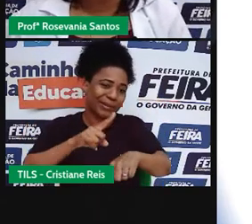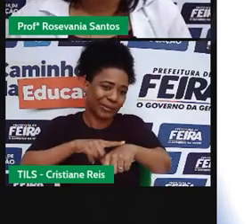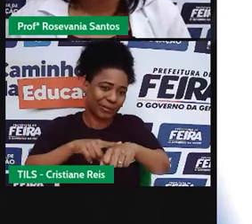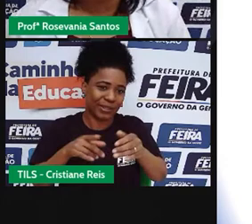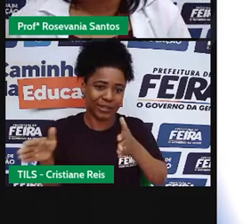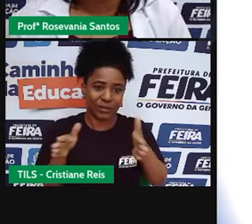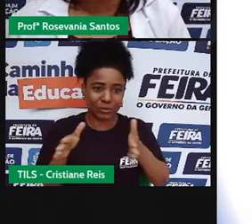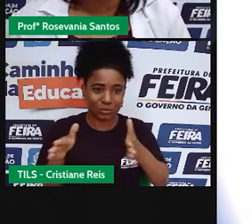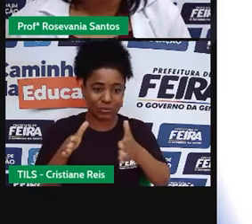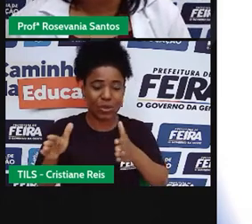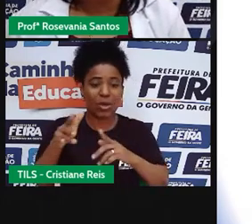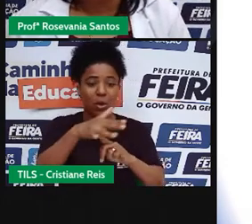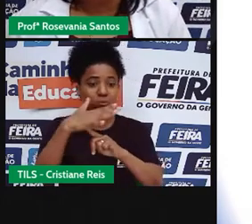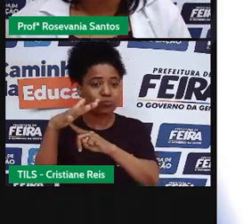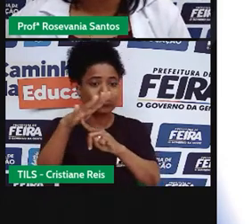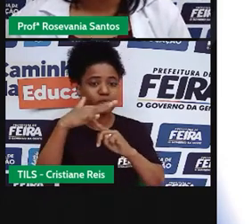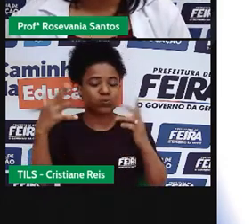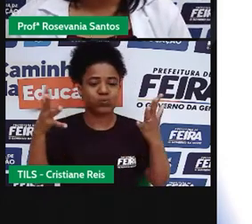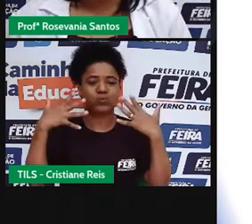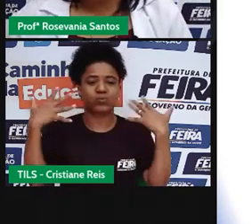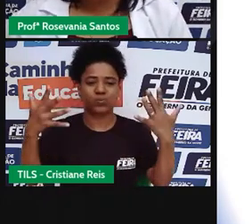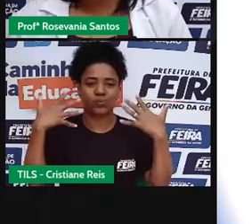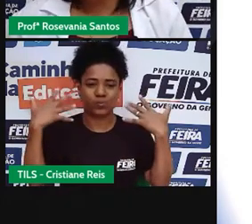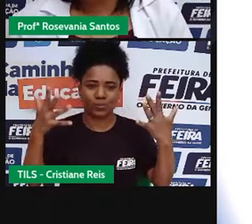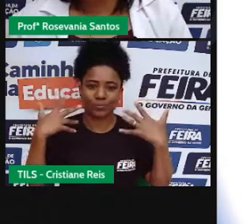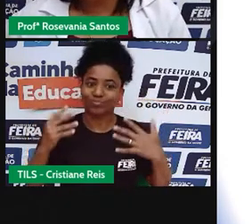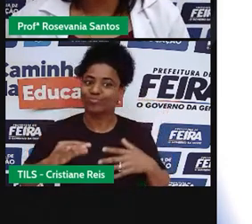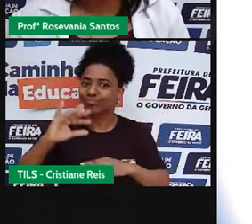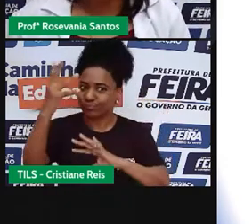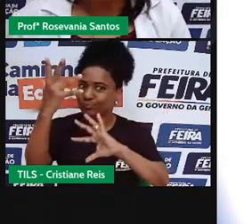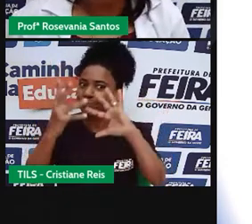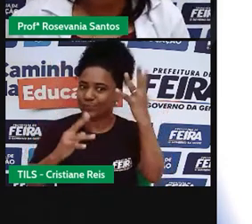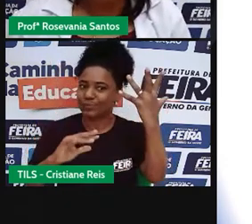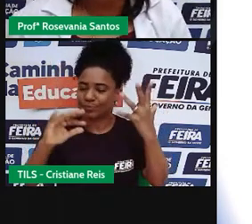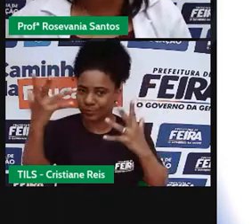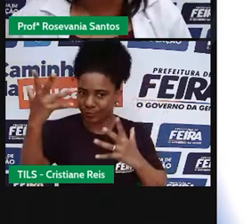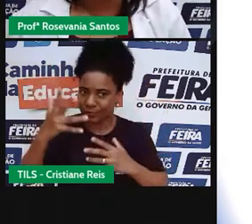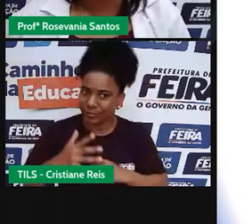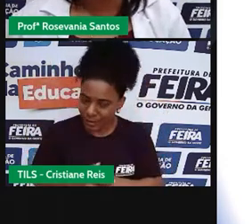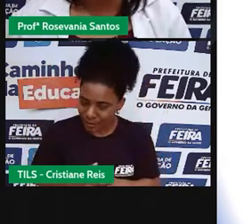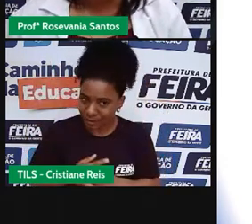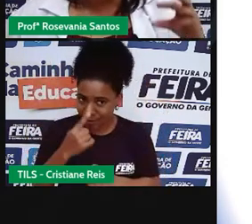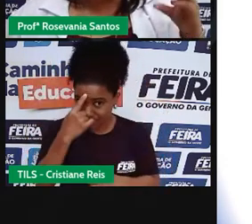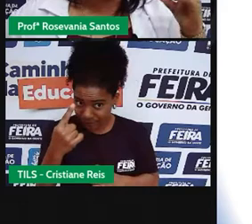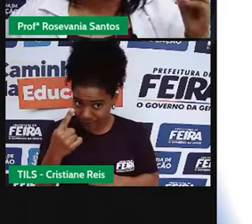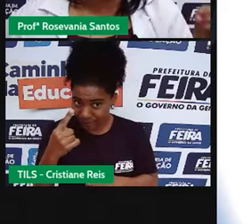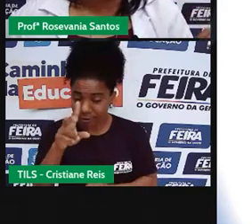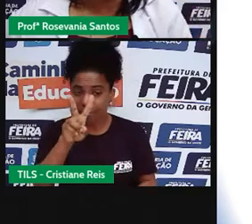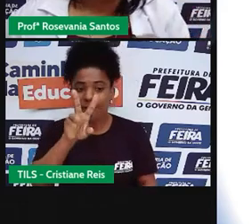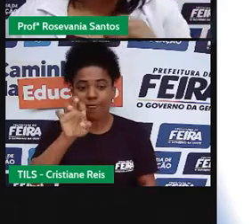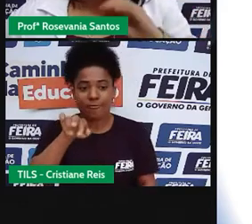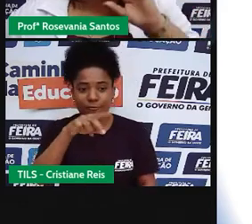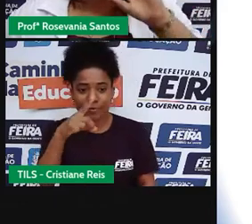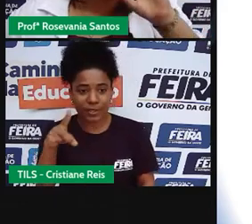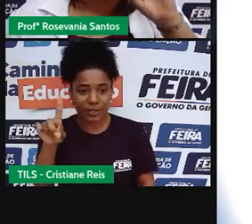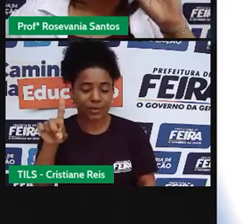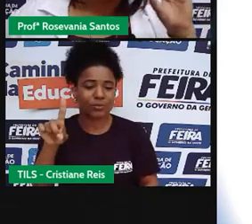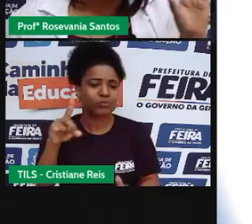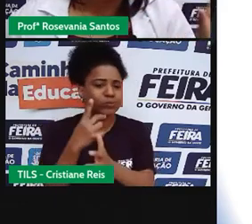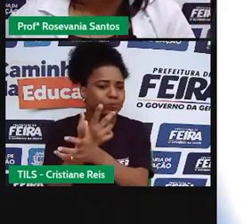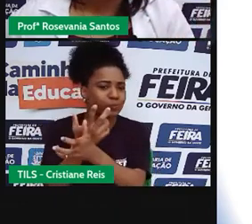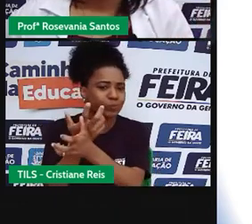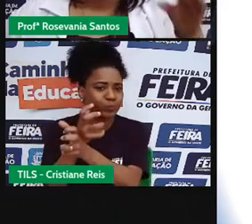ter somente esses dois momentos aí, né? Verão para a gente é chuvoso, inverno seco. Ou seja, é aquela chuvinha que fica o